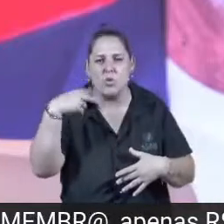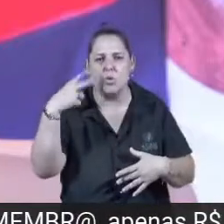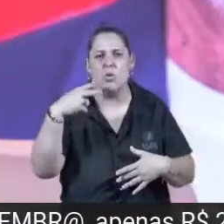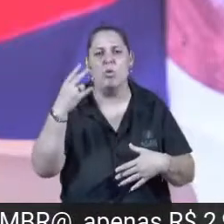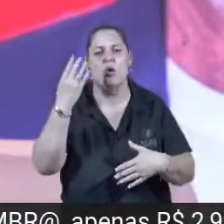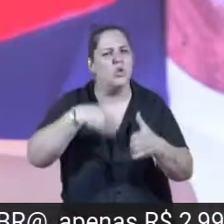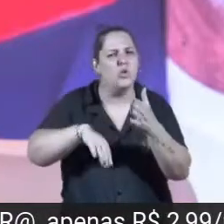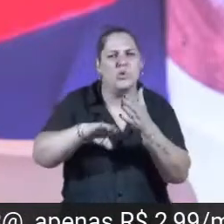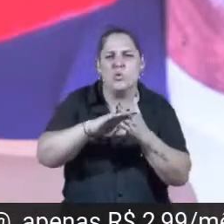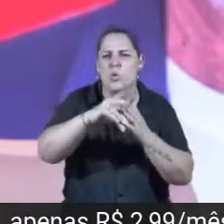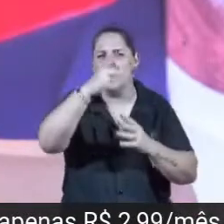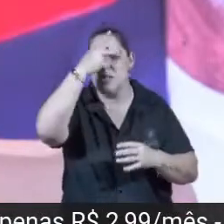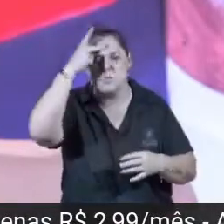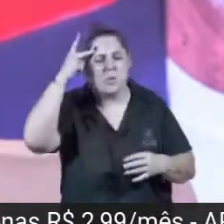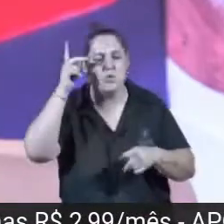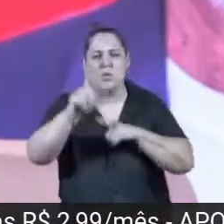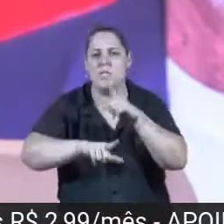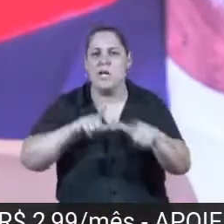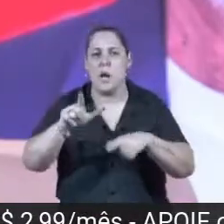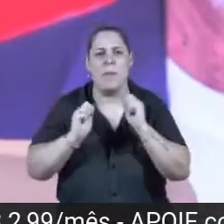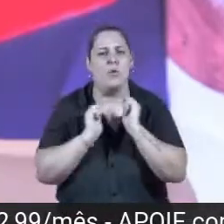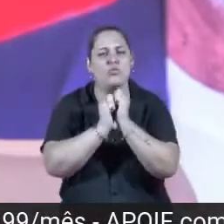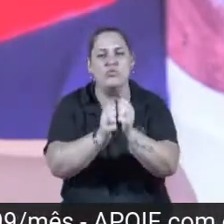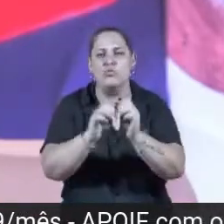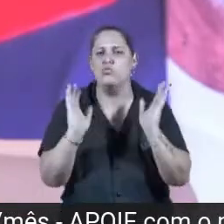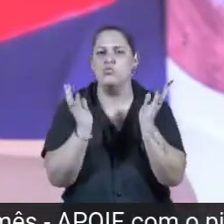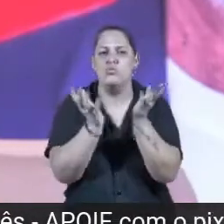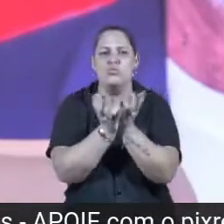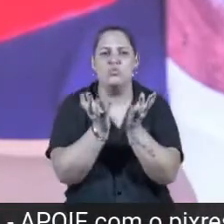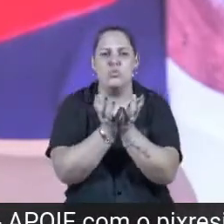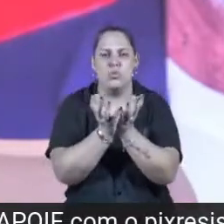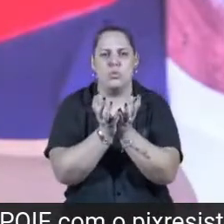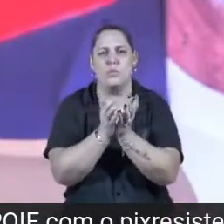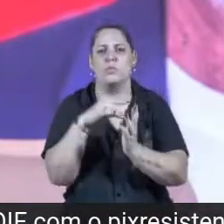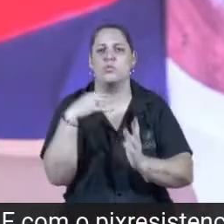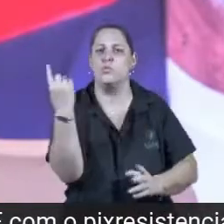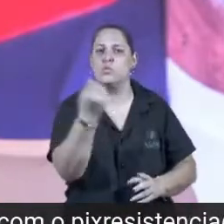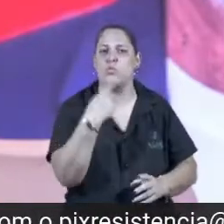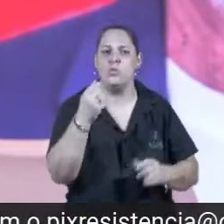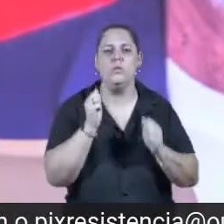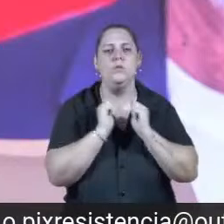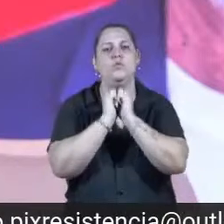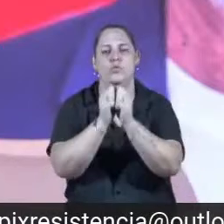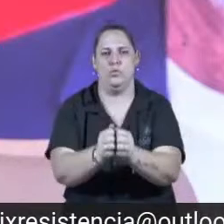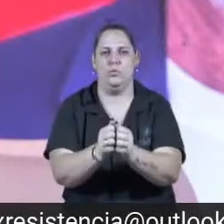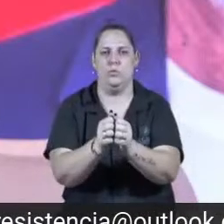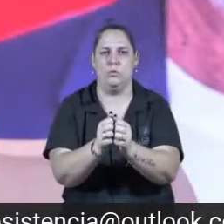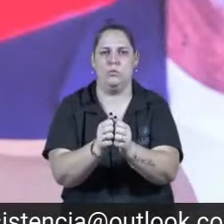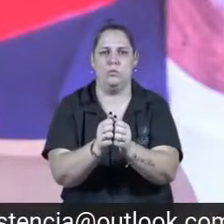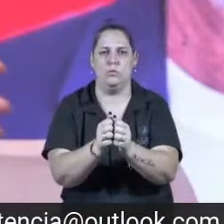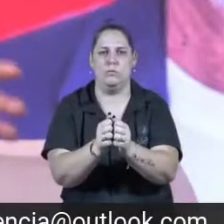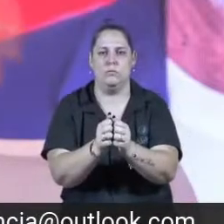nossa companheirada da direção do partido, nós estaremos juntos,